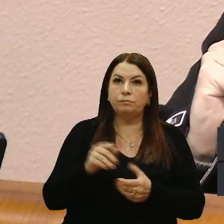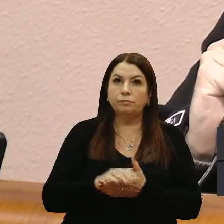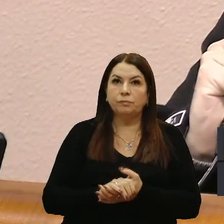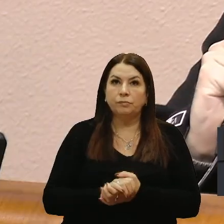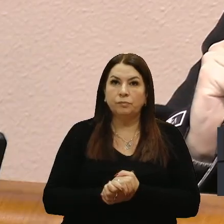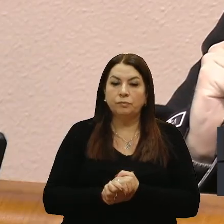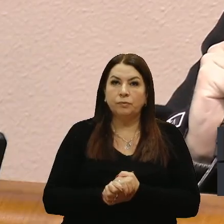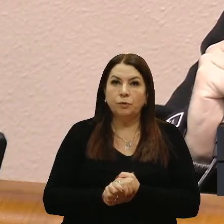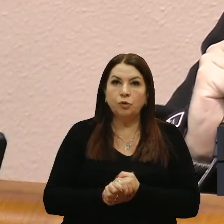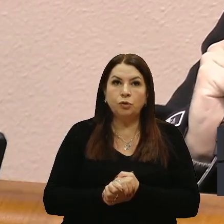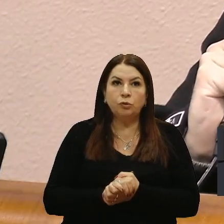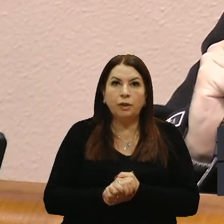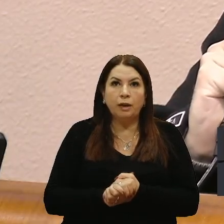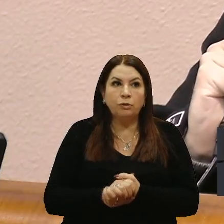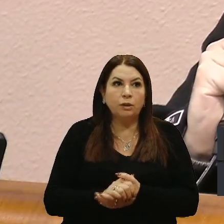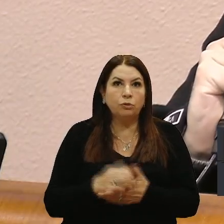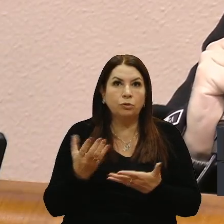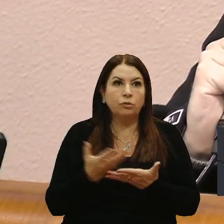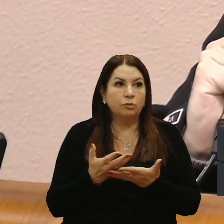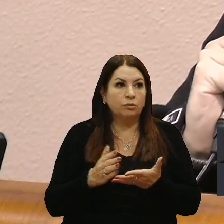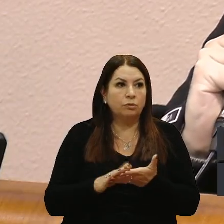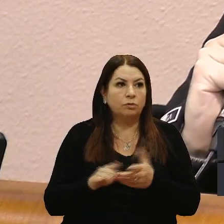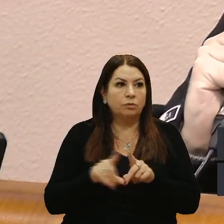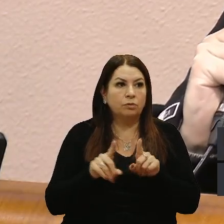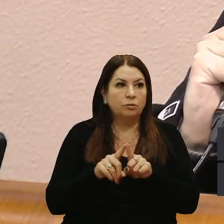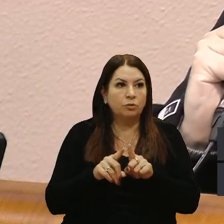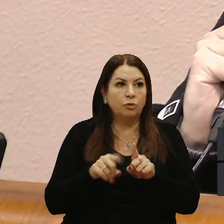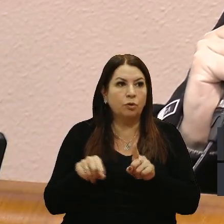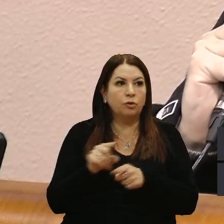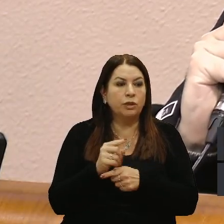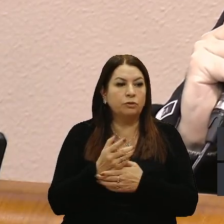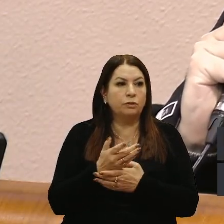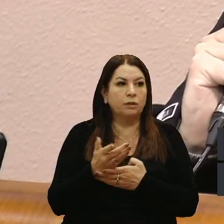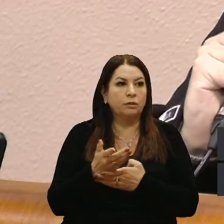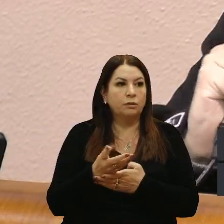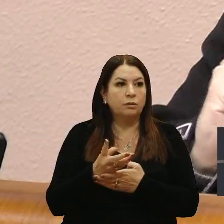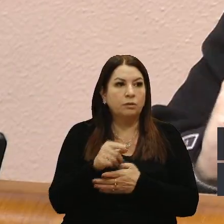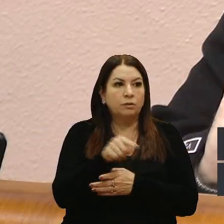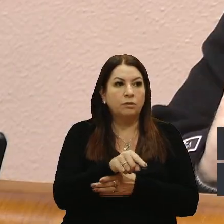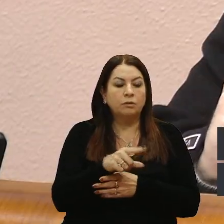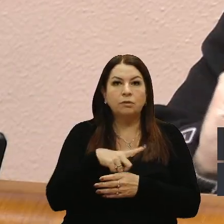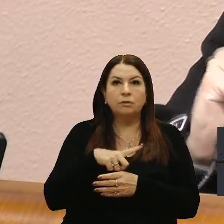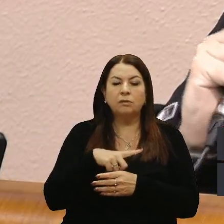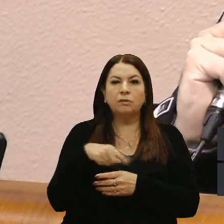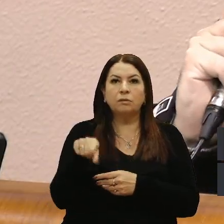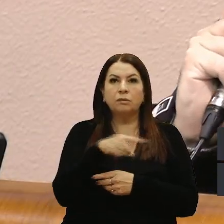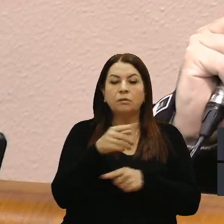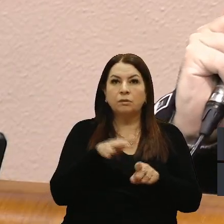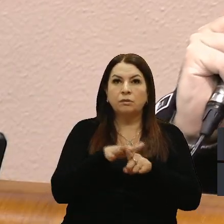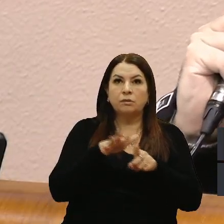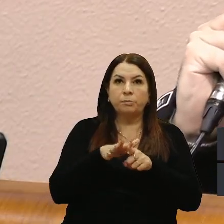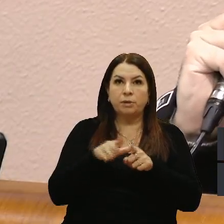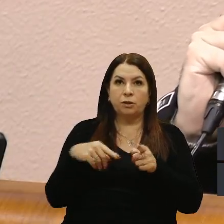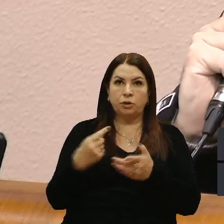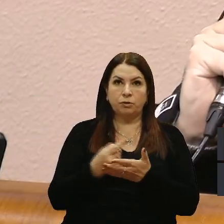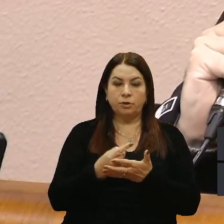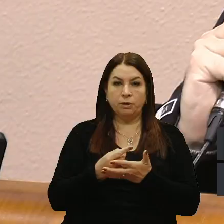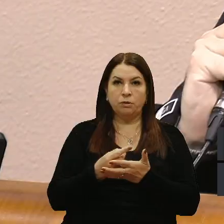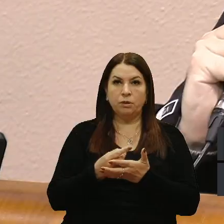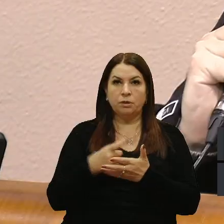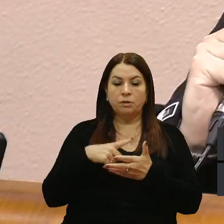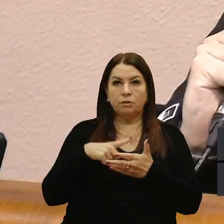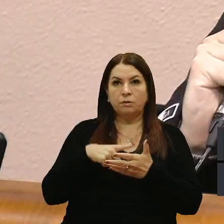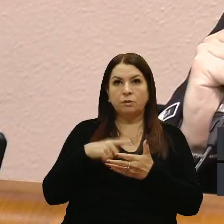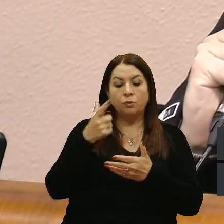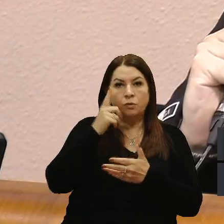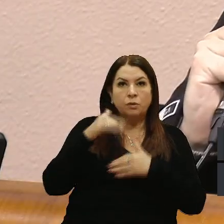que vocês cuidando dessa parte, às vezes a gente fica mais tranquilo. Eu digo, se a gente dividir aqui dentro, às vezes, as demandas em grupo de pessoas, a gente